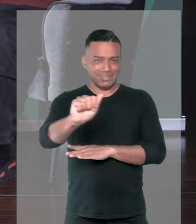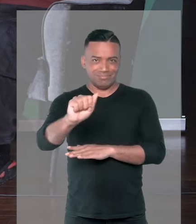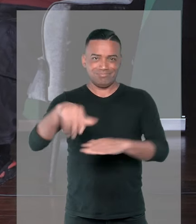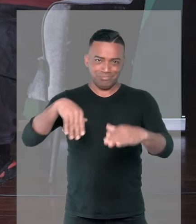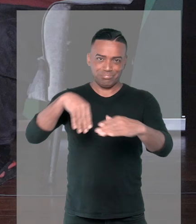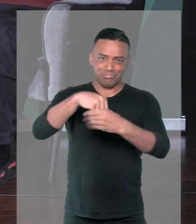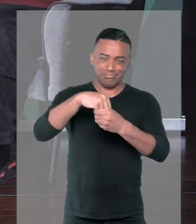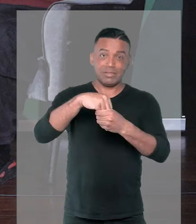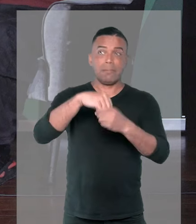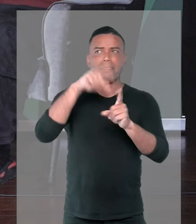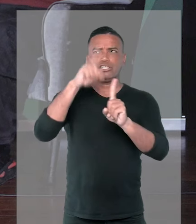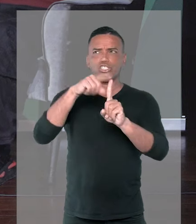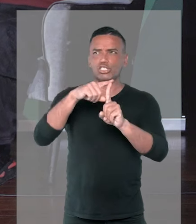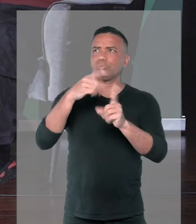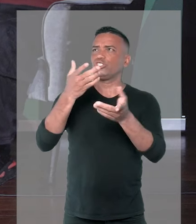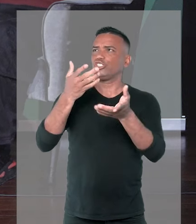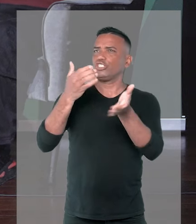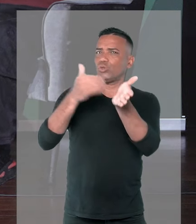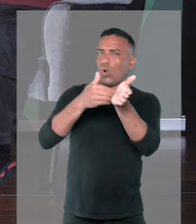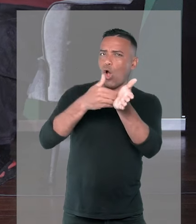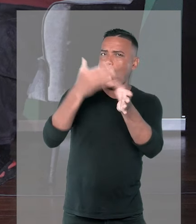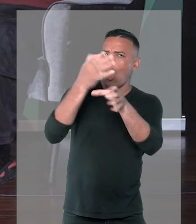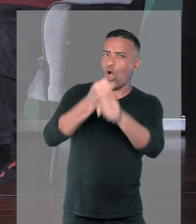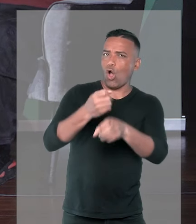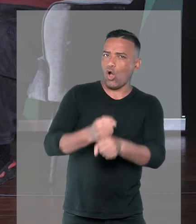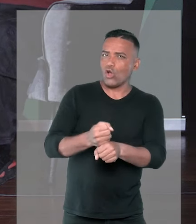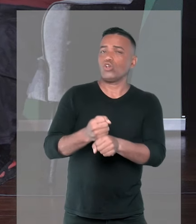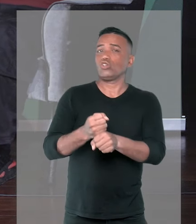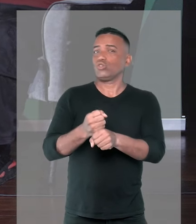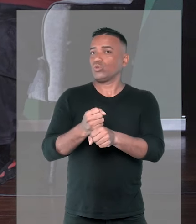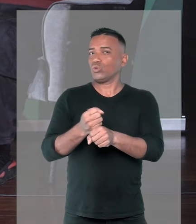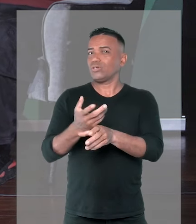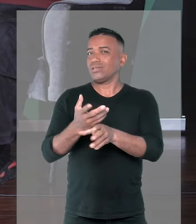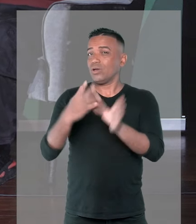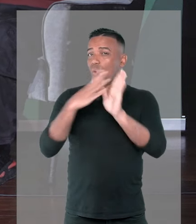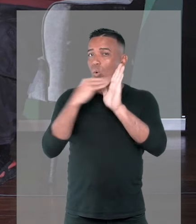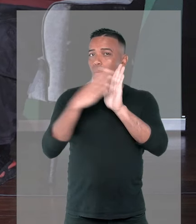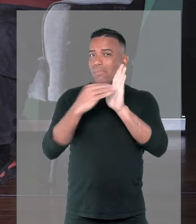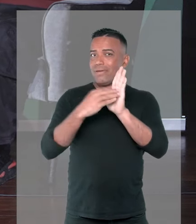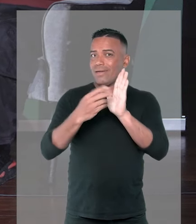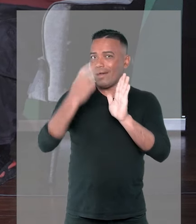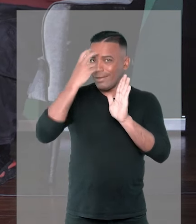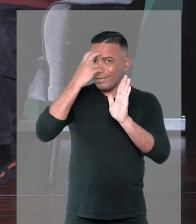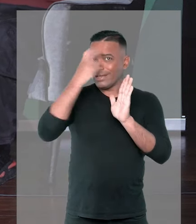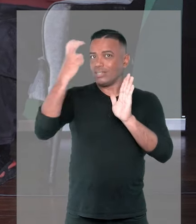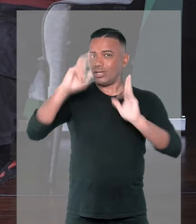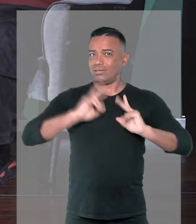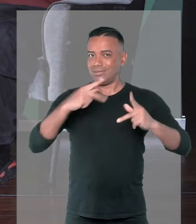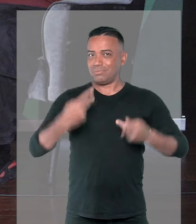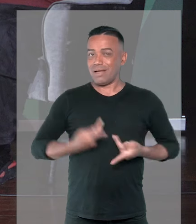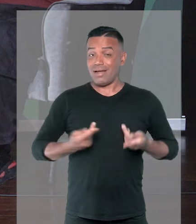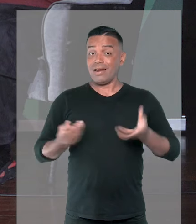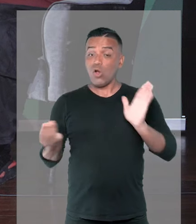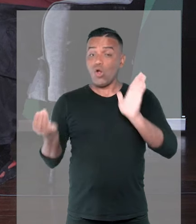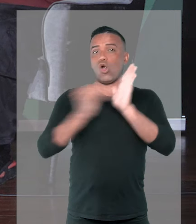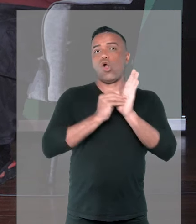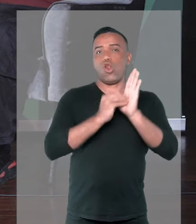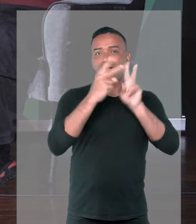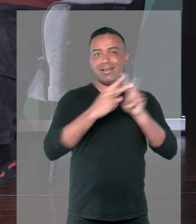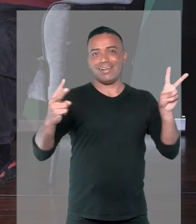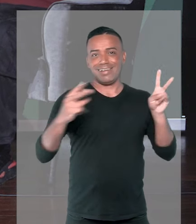um tipo de código que simula a inteligência humana e você publica ele online o resultado disso é que 100 milhões de